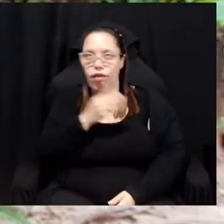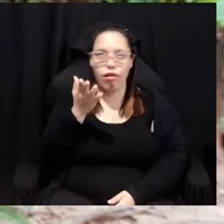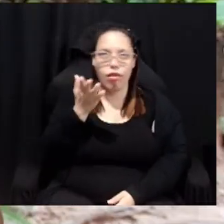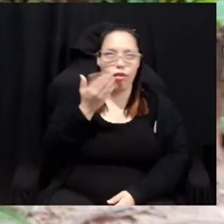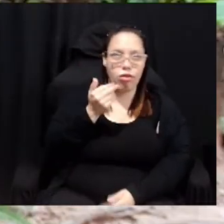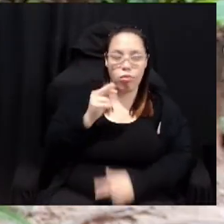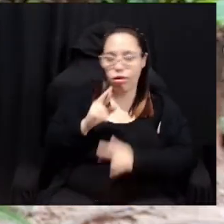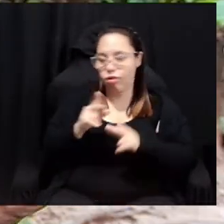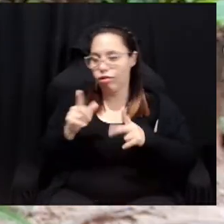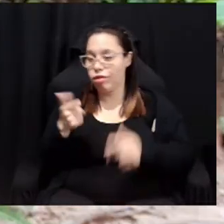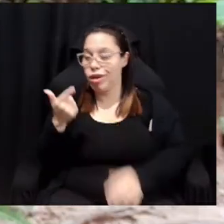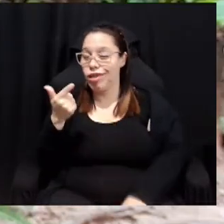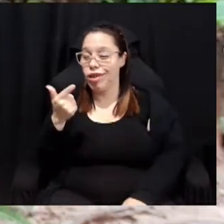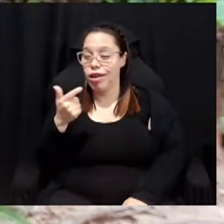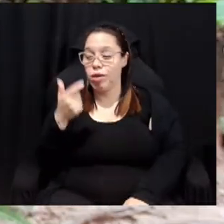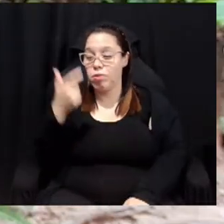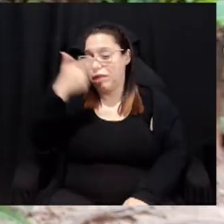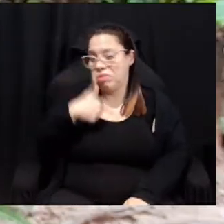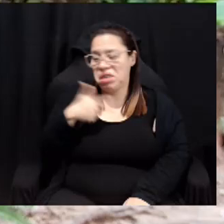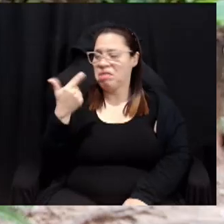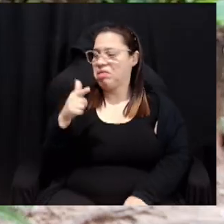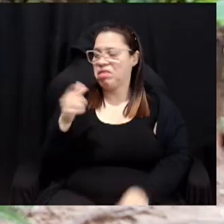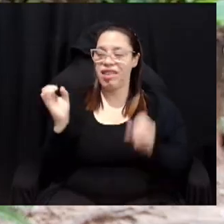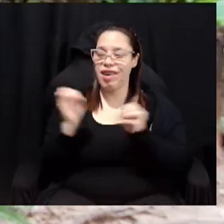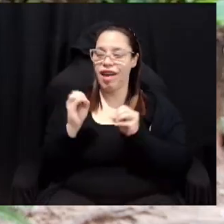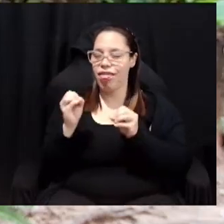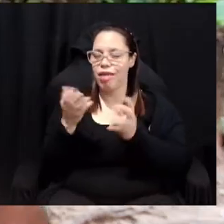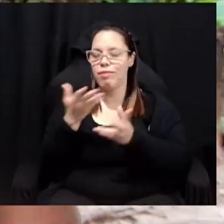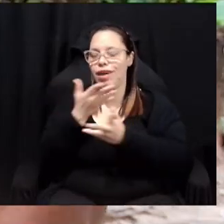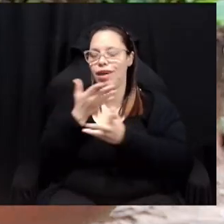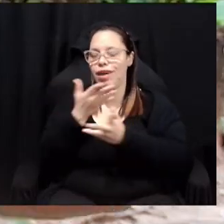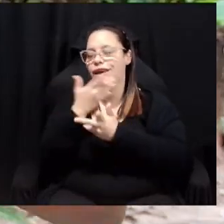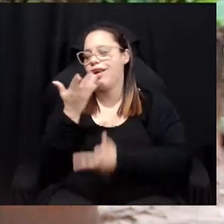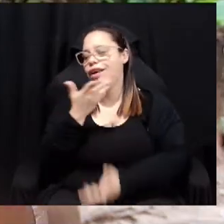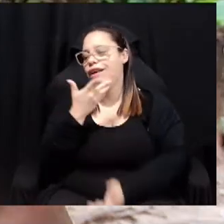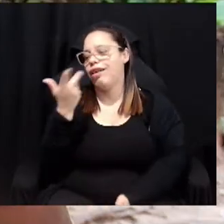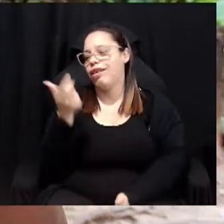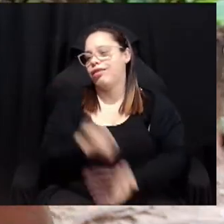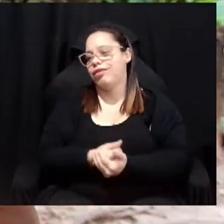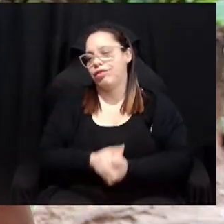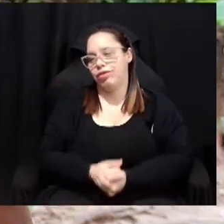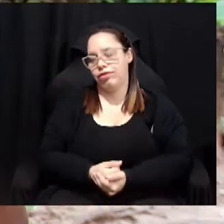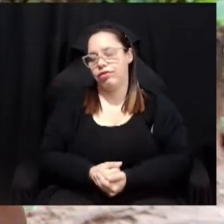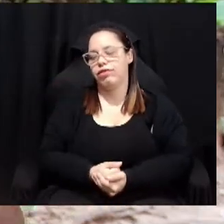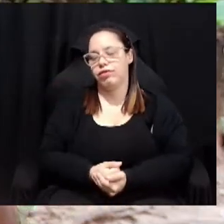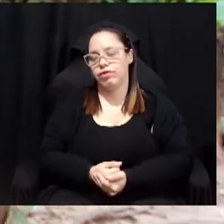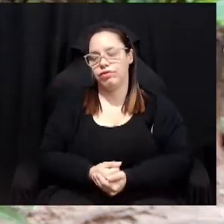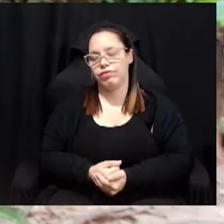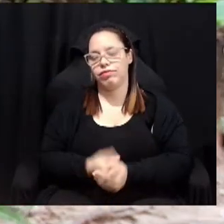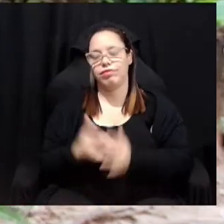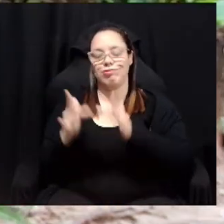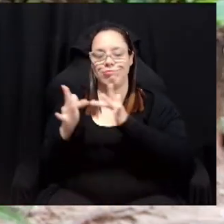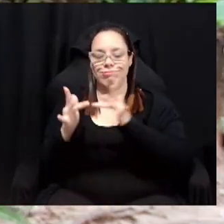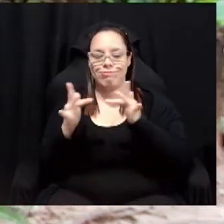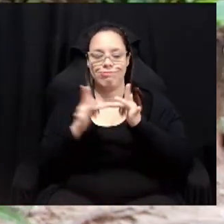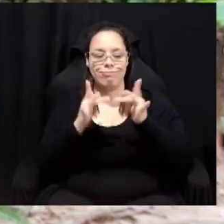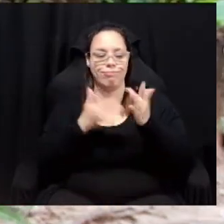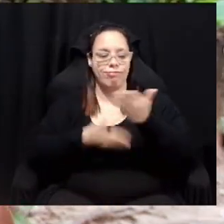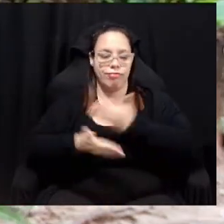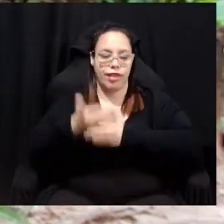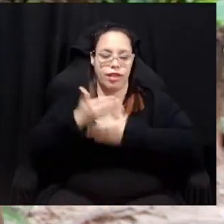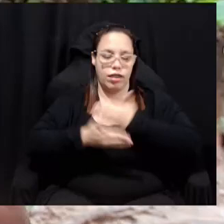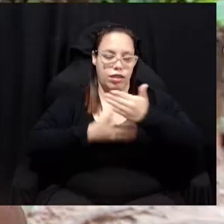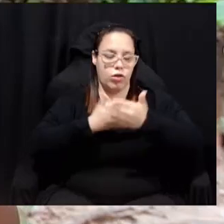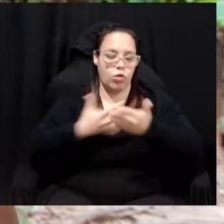um prato internacional é quase tudo. Sim. E aí essa alegria foi contagiando tanto para resgatar a vida e